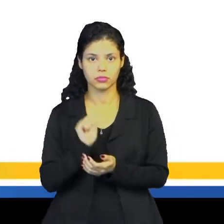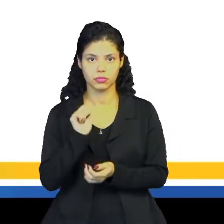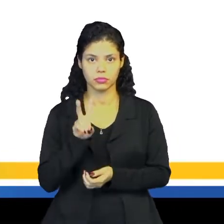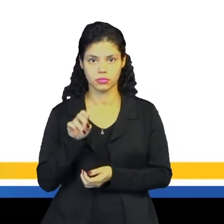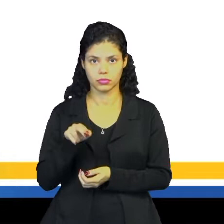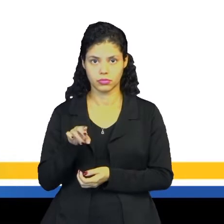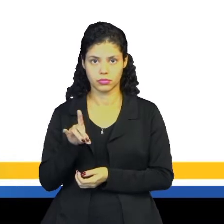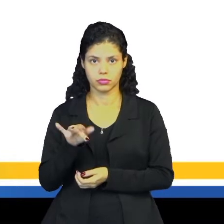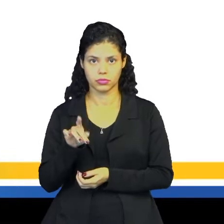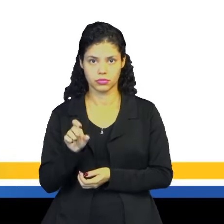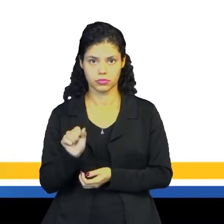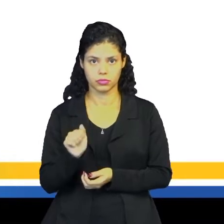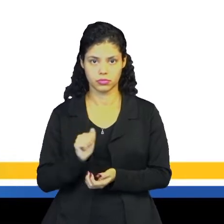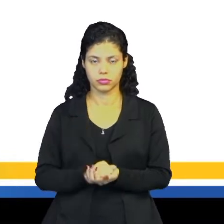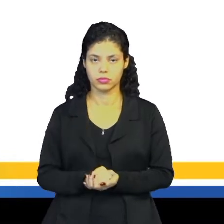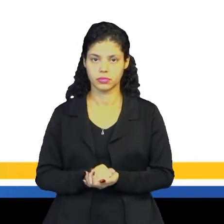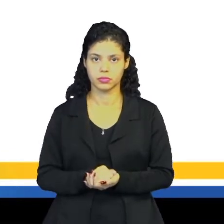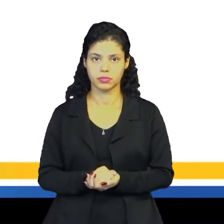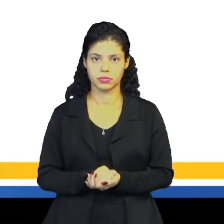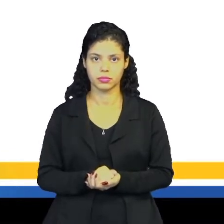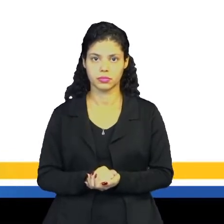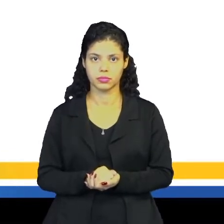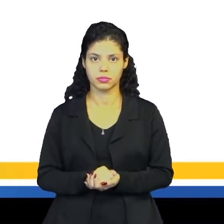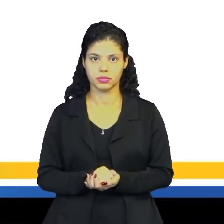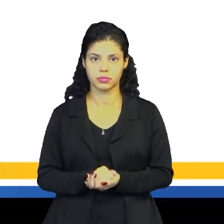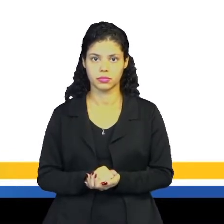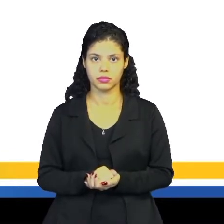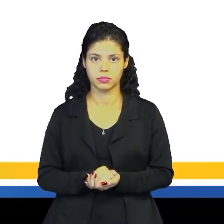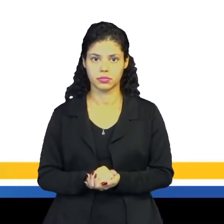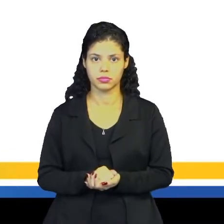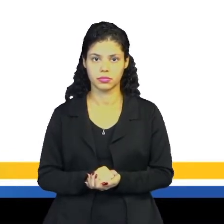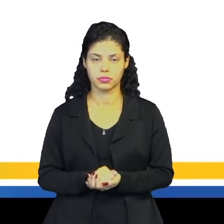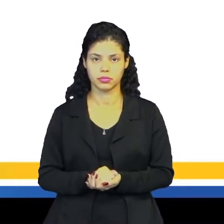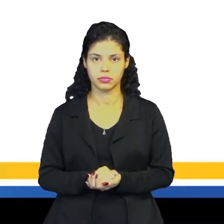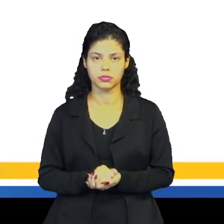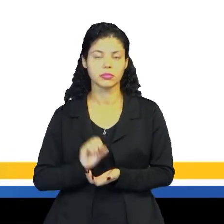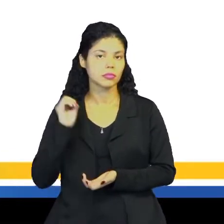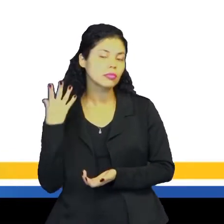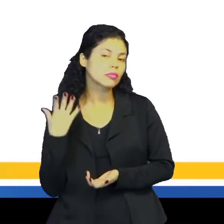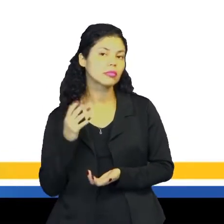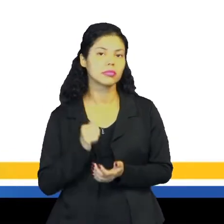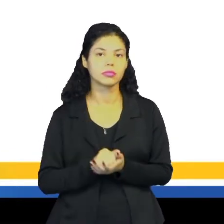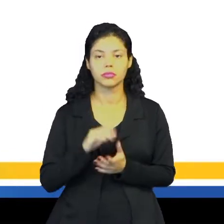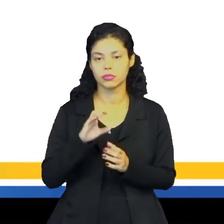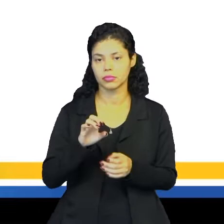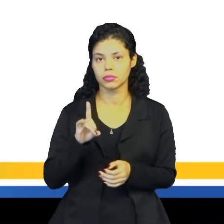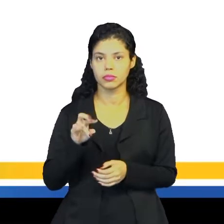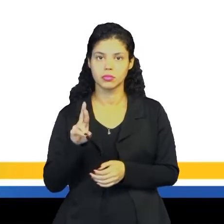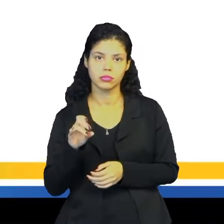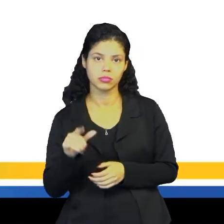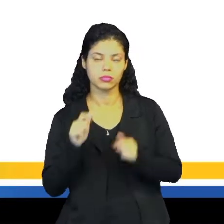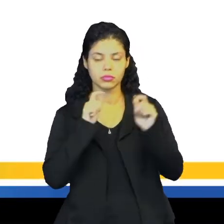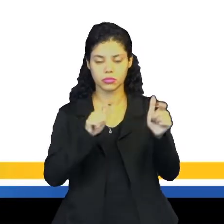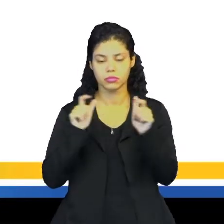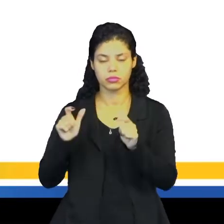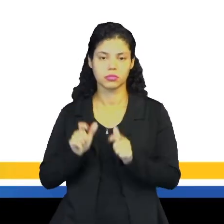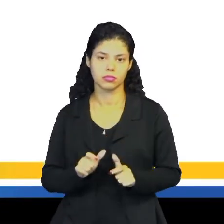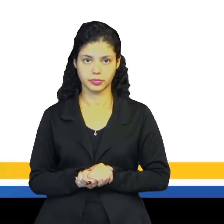avenidas. E o at, nós vamos falar sobre addresses e places, no caso, endereços e